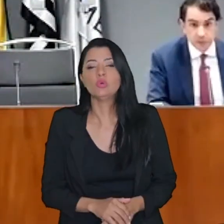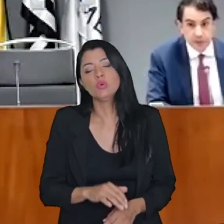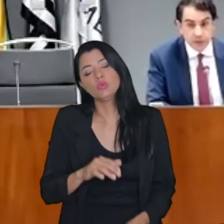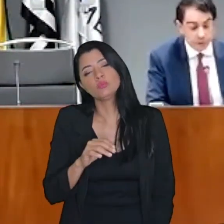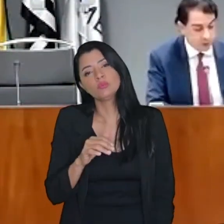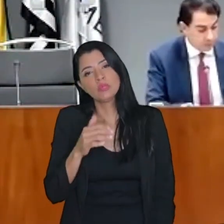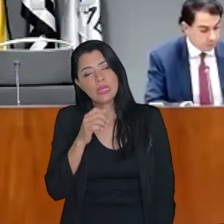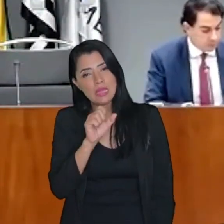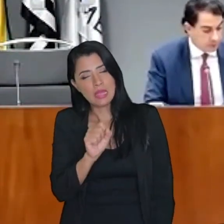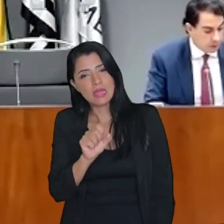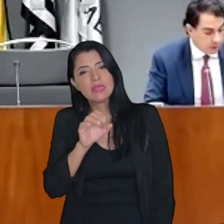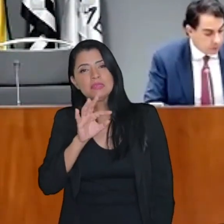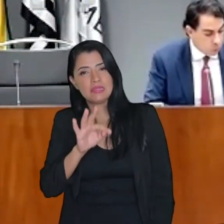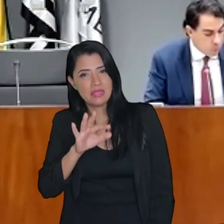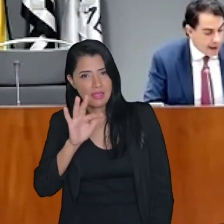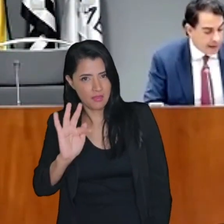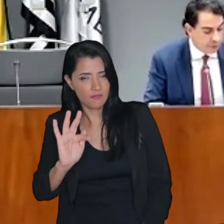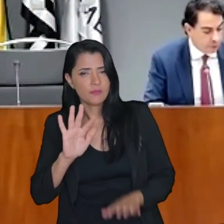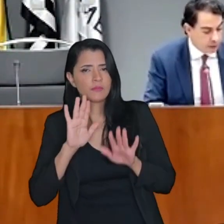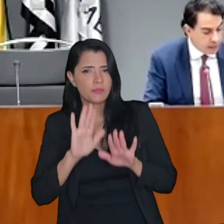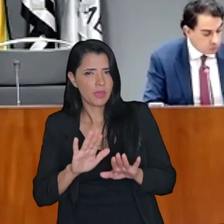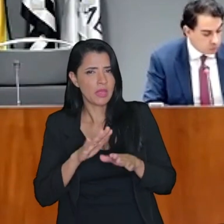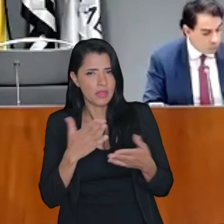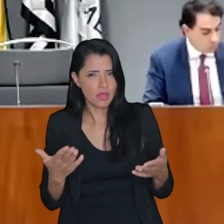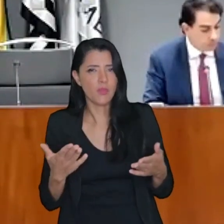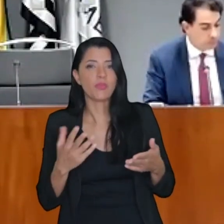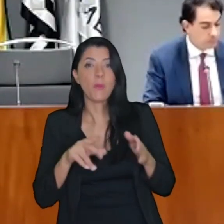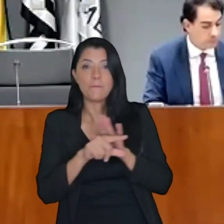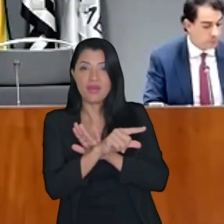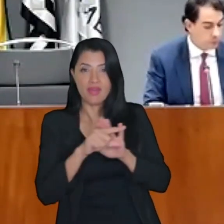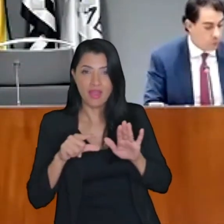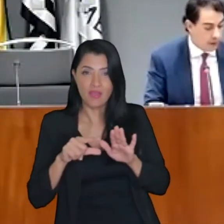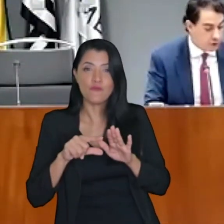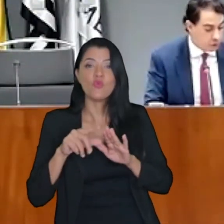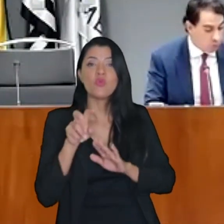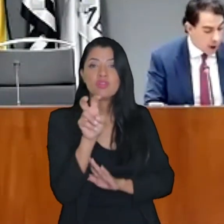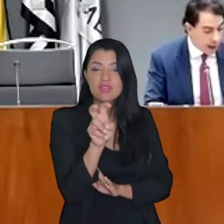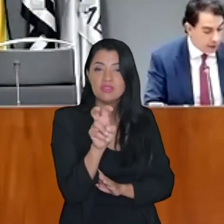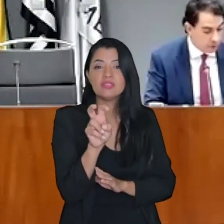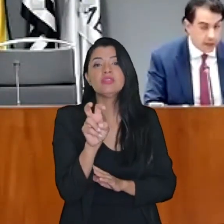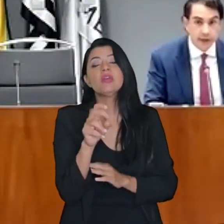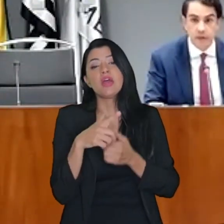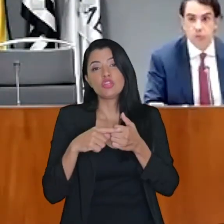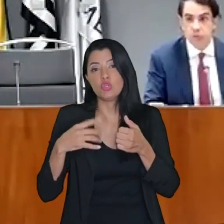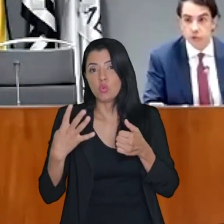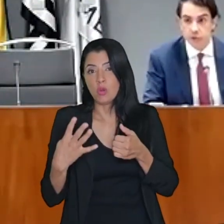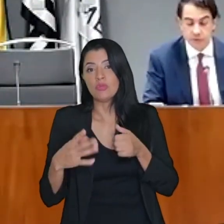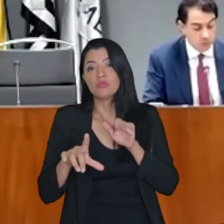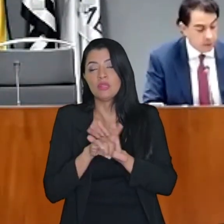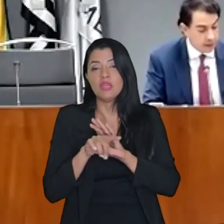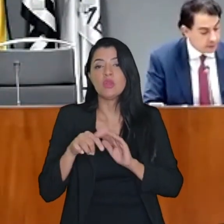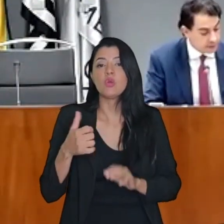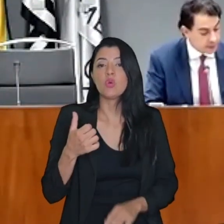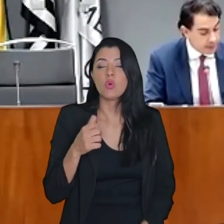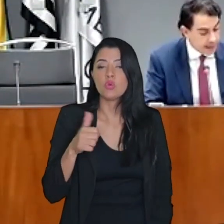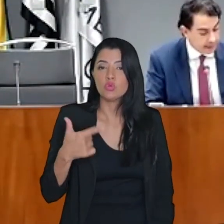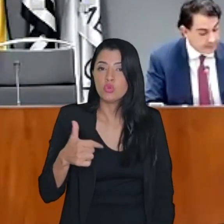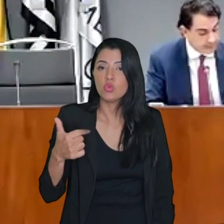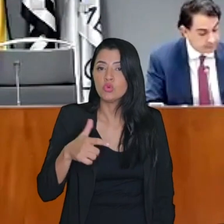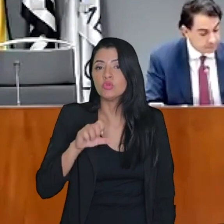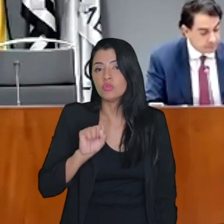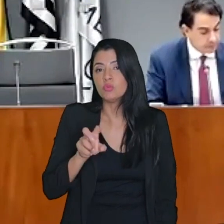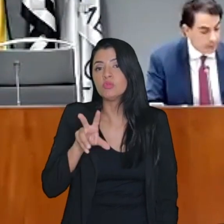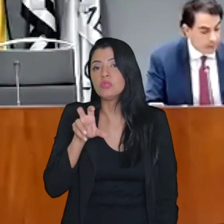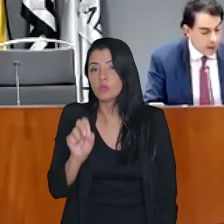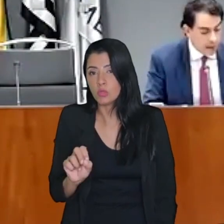Não obstante, o parágrafo 5º do artigo 4º da Lei 12.850